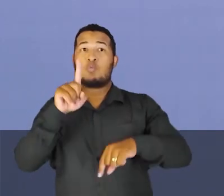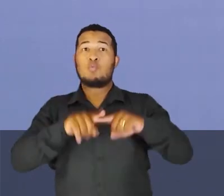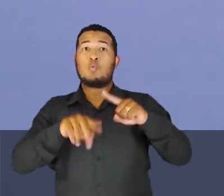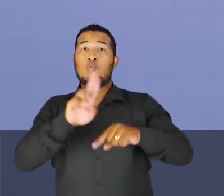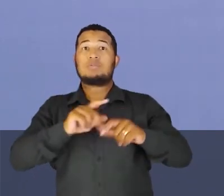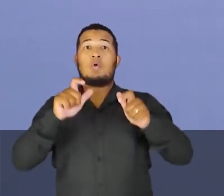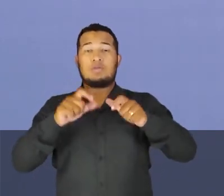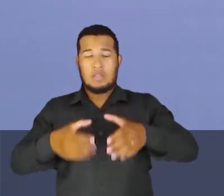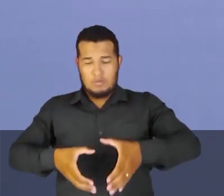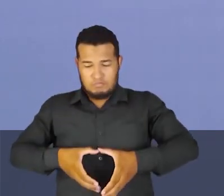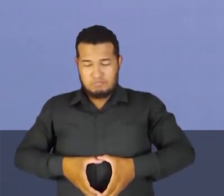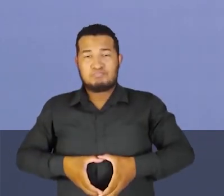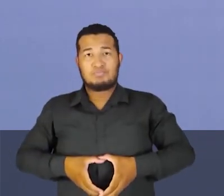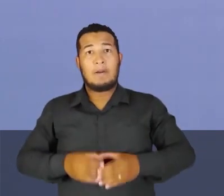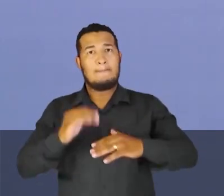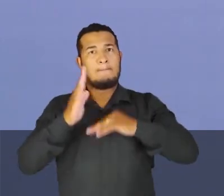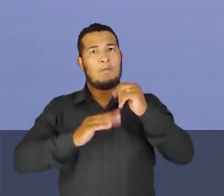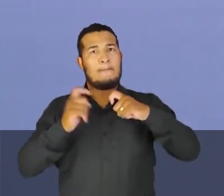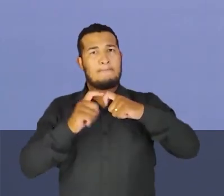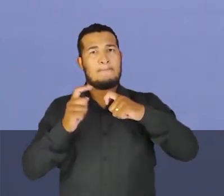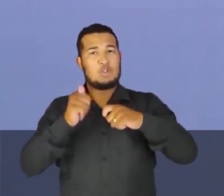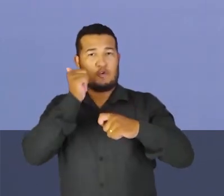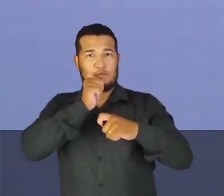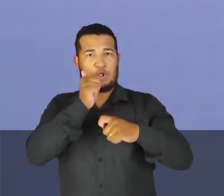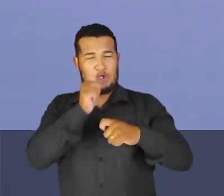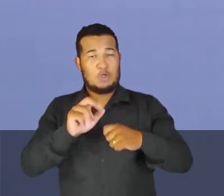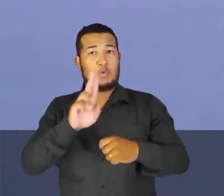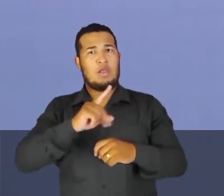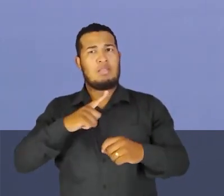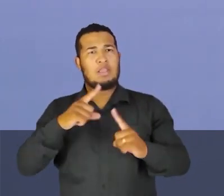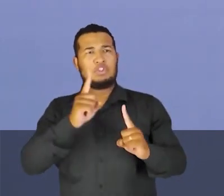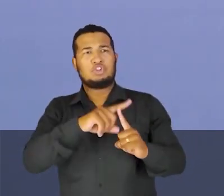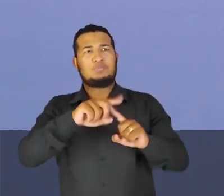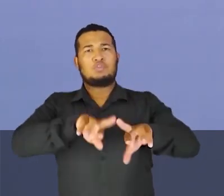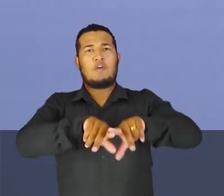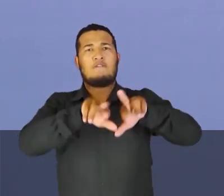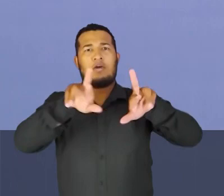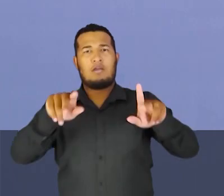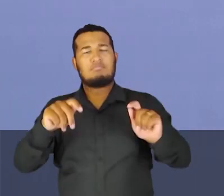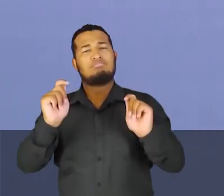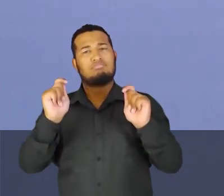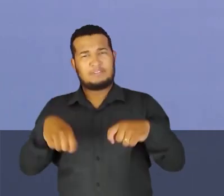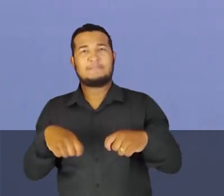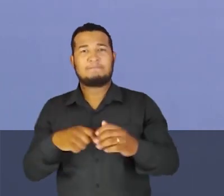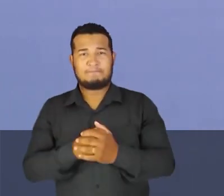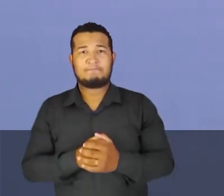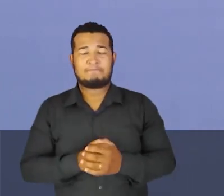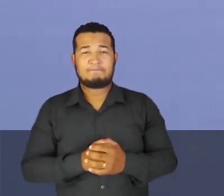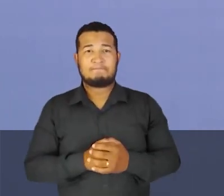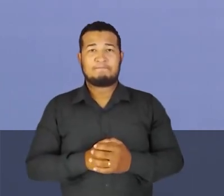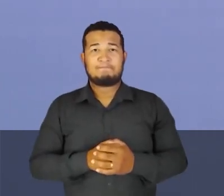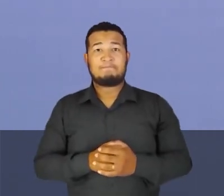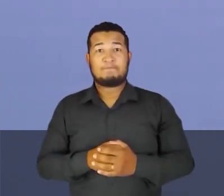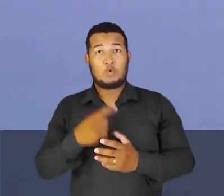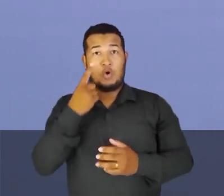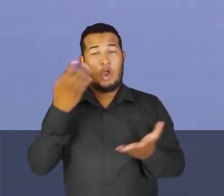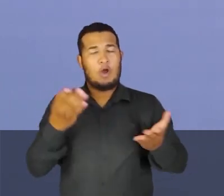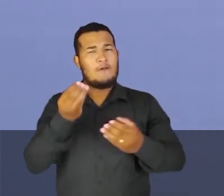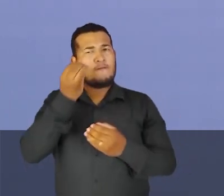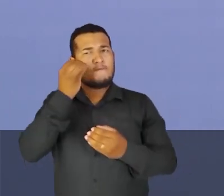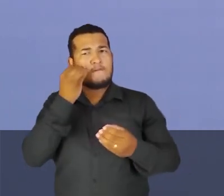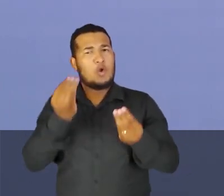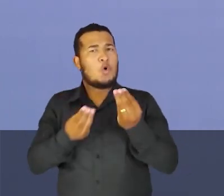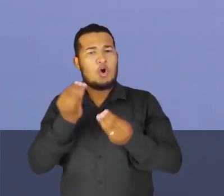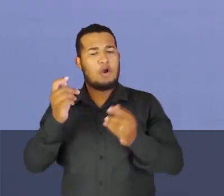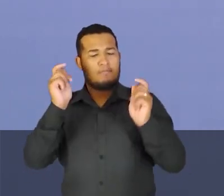útero pelo ginecologista. Existem diferentes tipos de dispositivos intrauterinos. Vamos analisar um pouquinho as vantagens desse